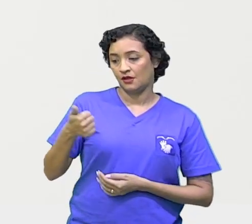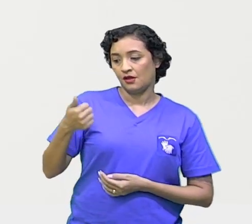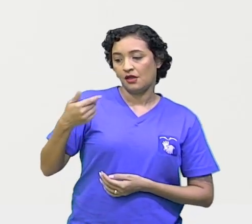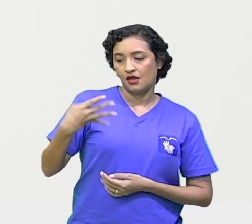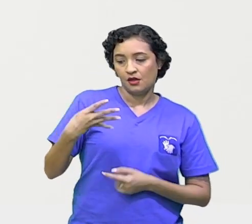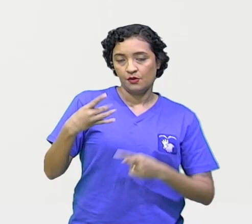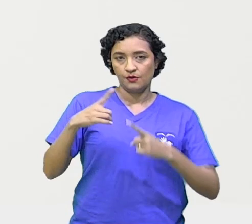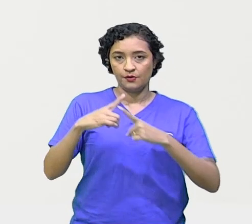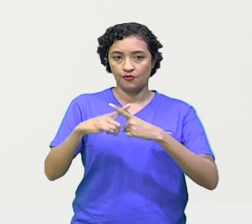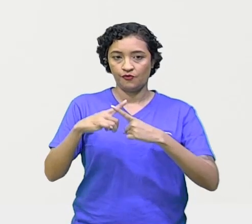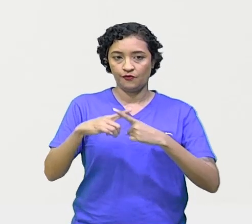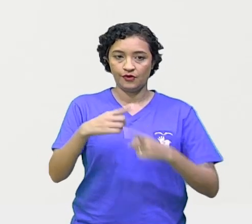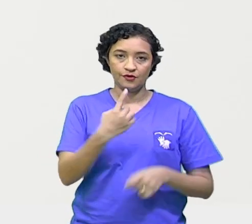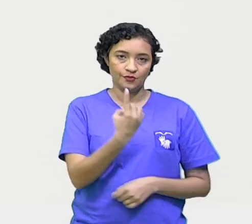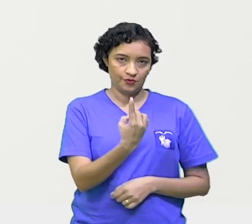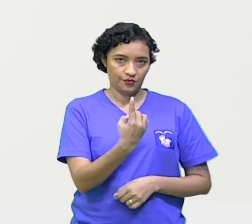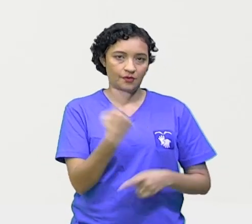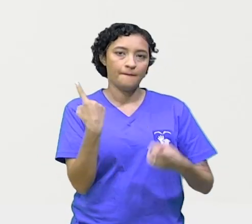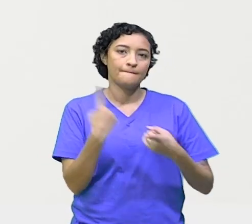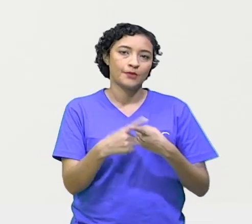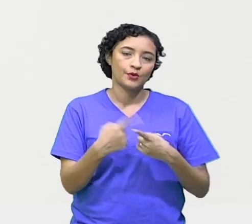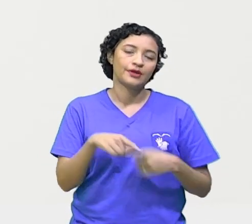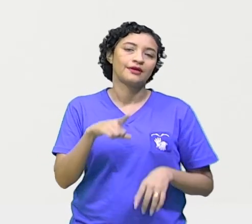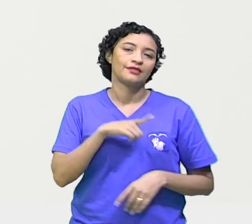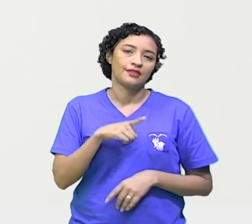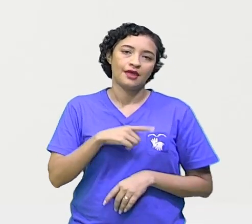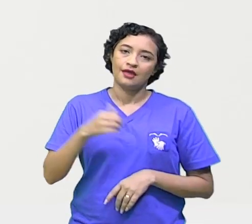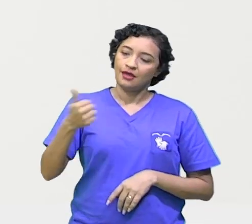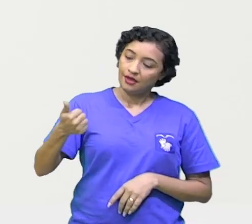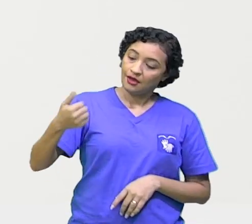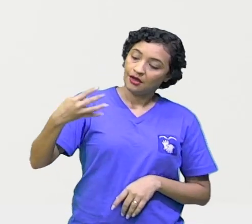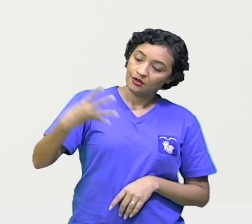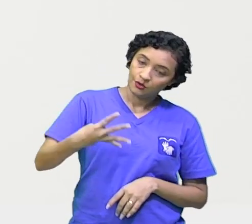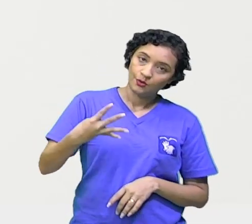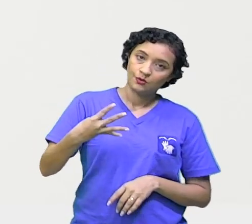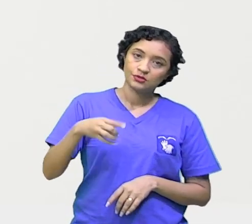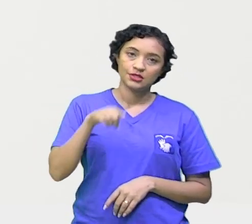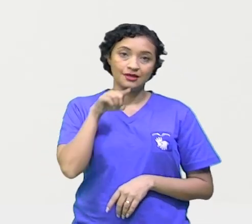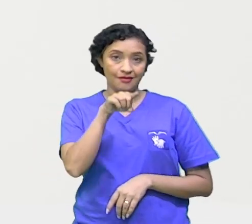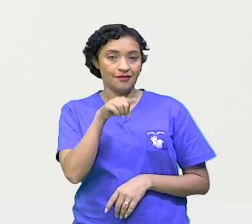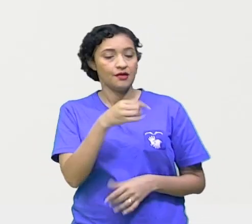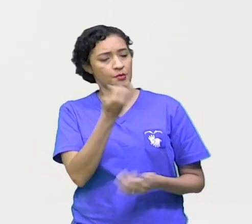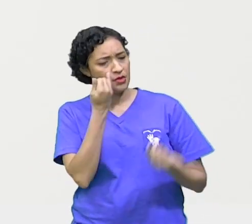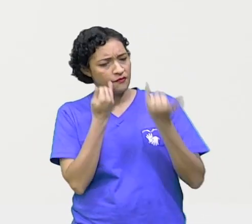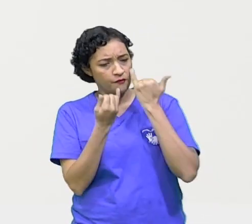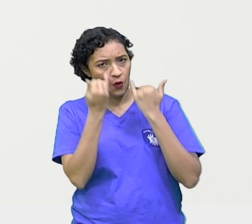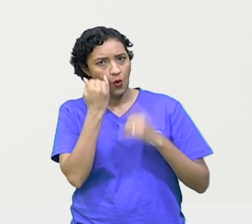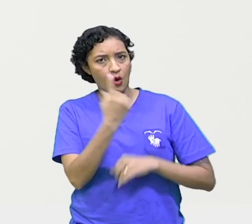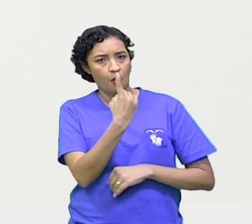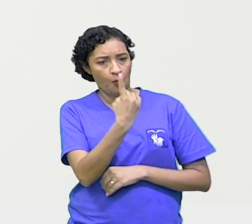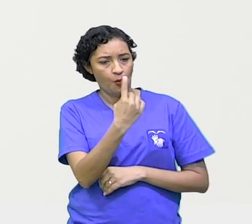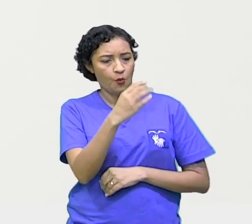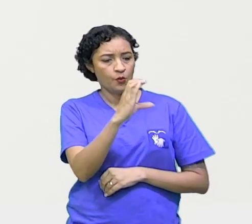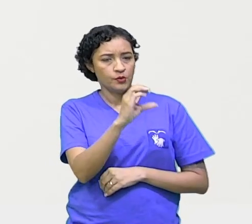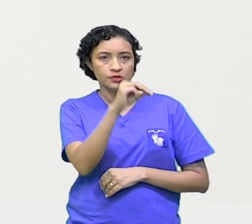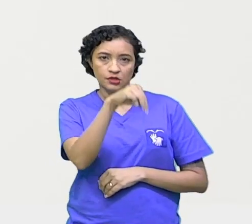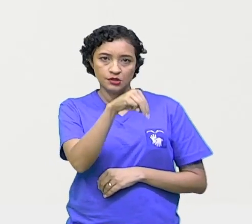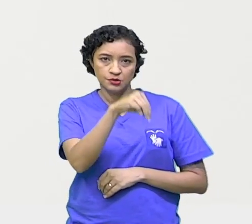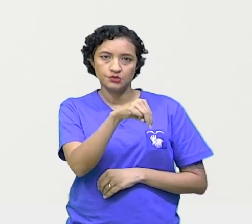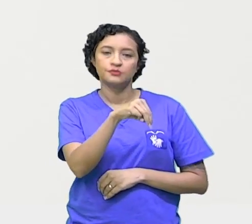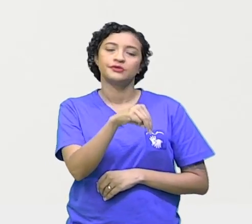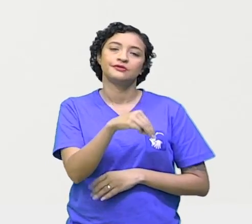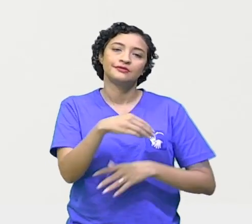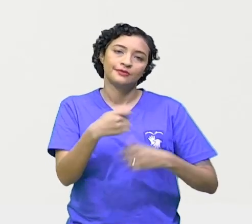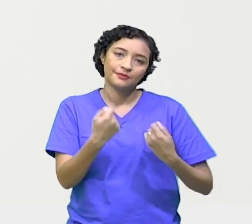14 vezes o valor do número 1. Por quê, professor? Porque se aqui está dizendo que mede 1, todos esses lados aqui têm medida